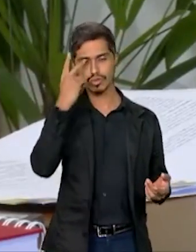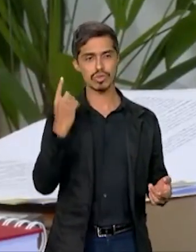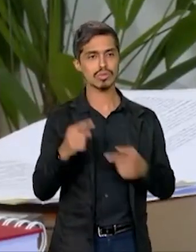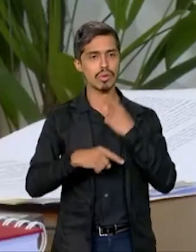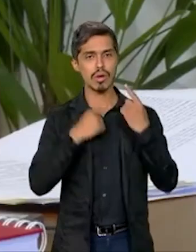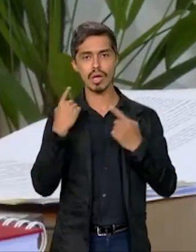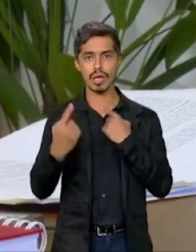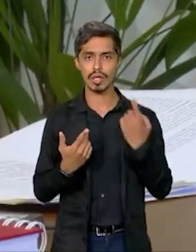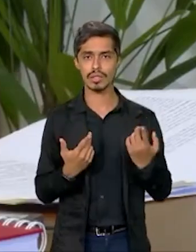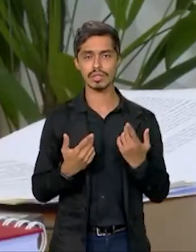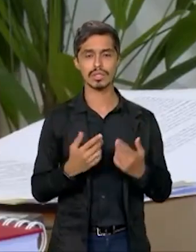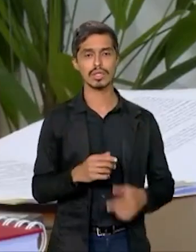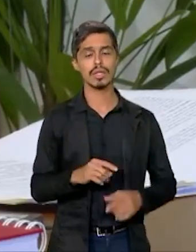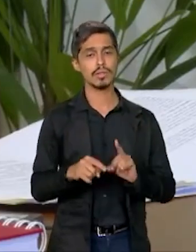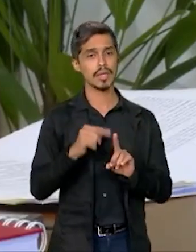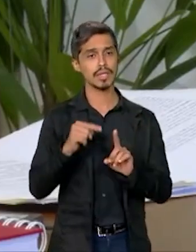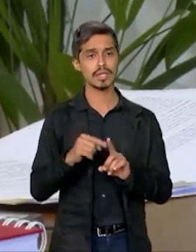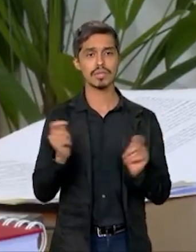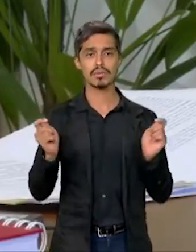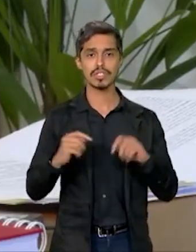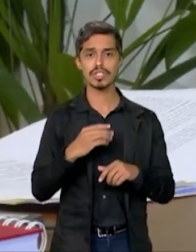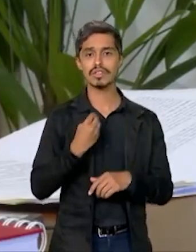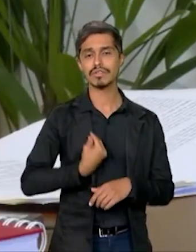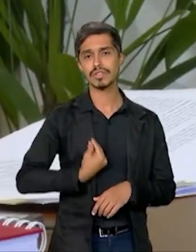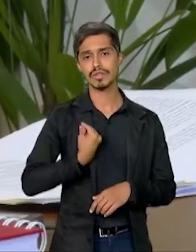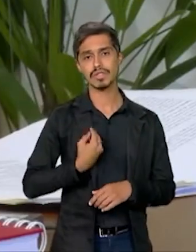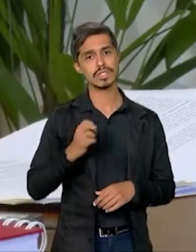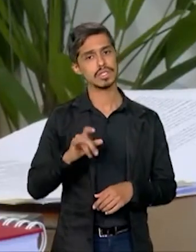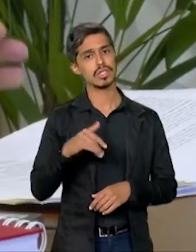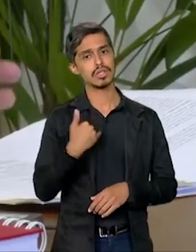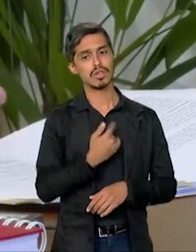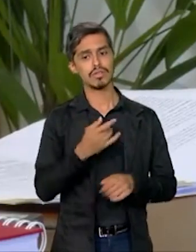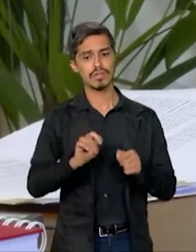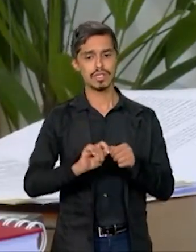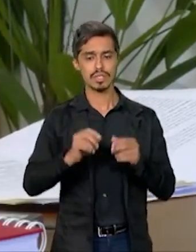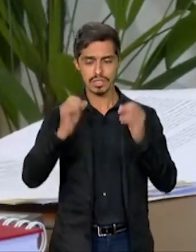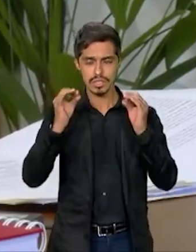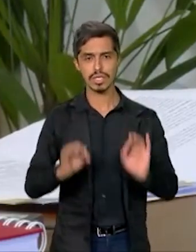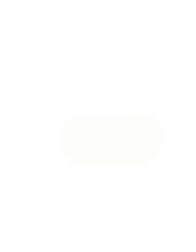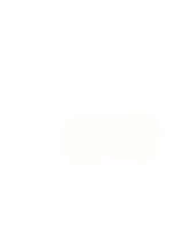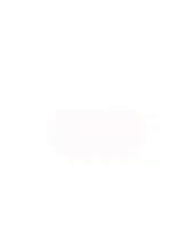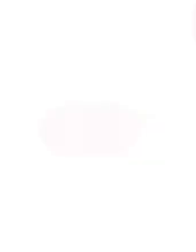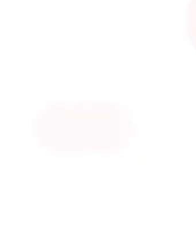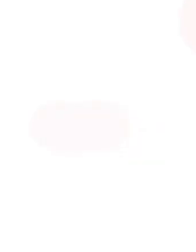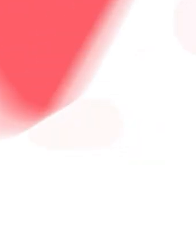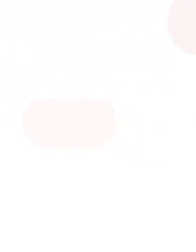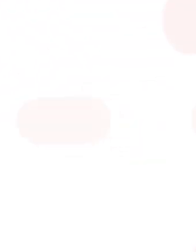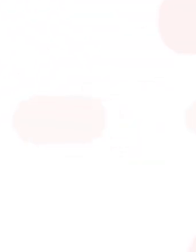morreram. Metade poderia estar viva se a gente tivesse feito as coisas corretas.